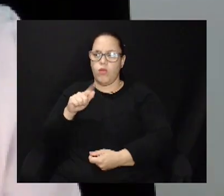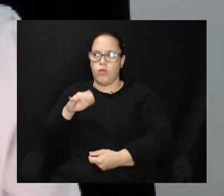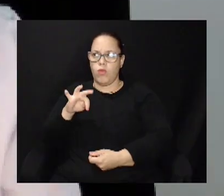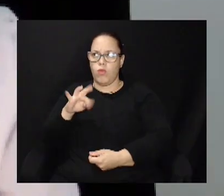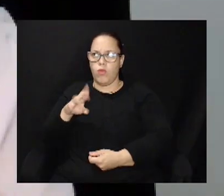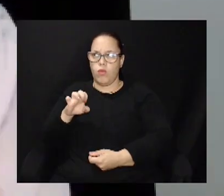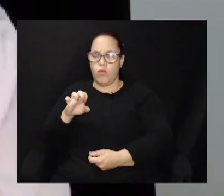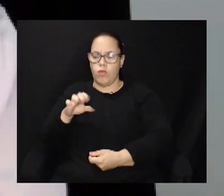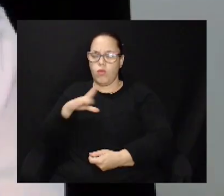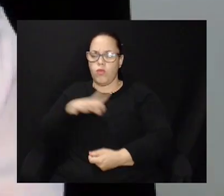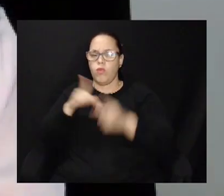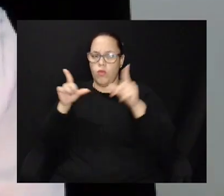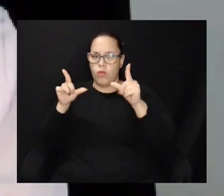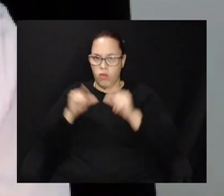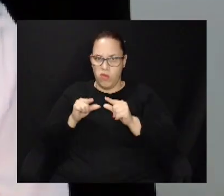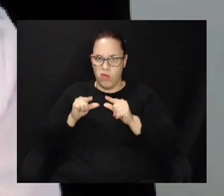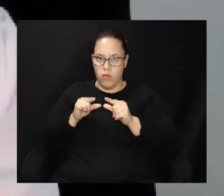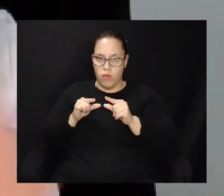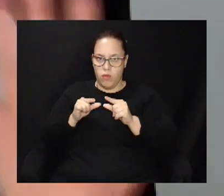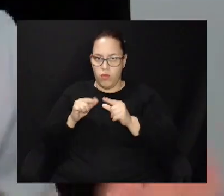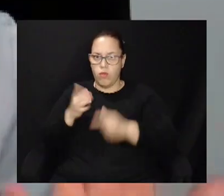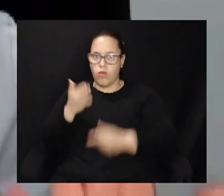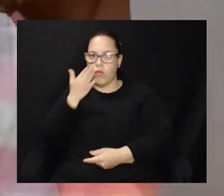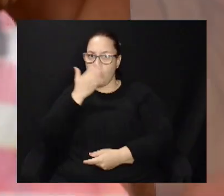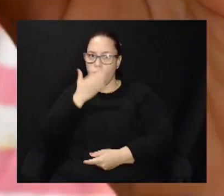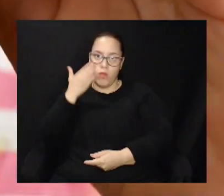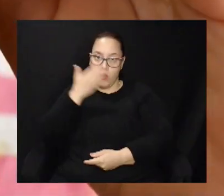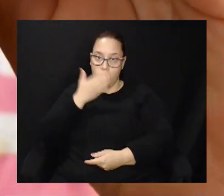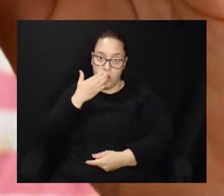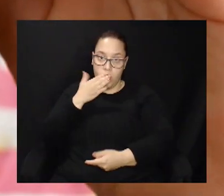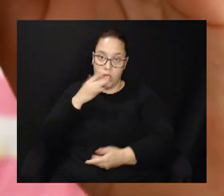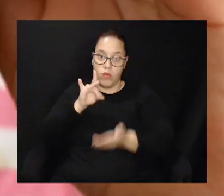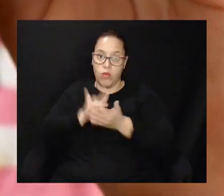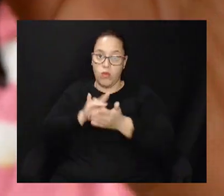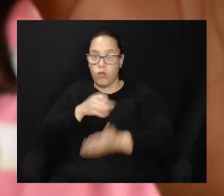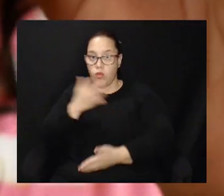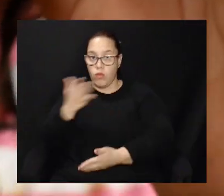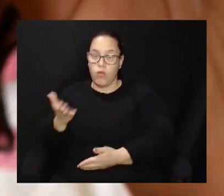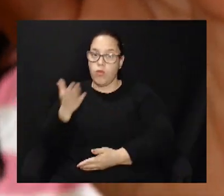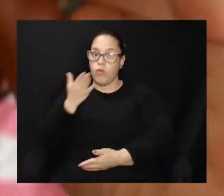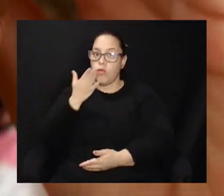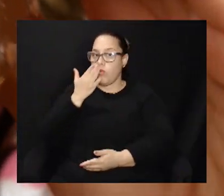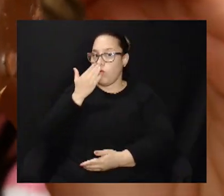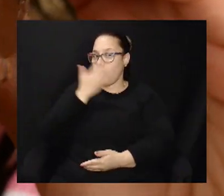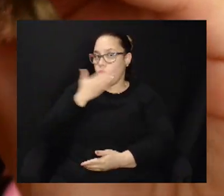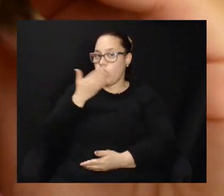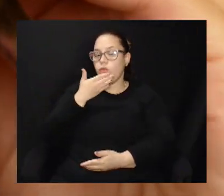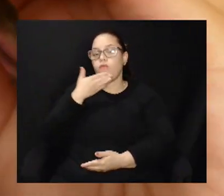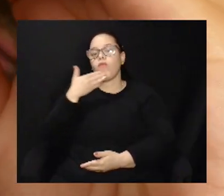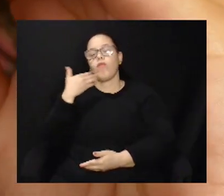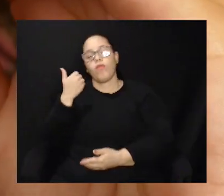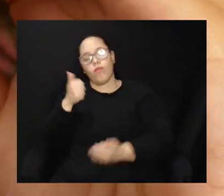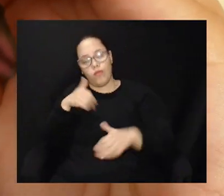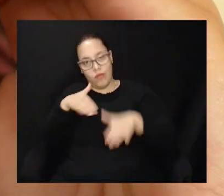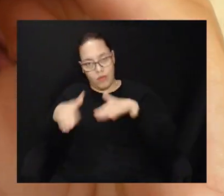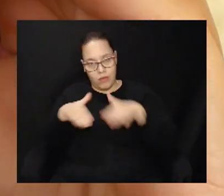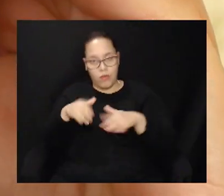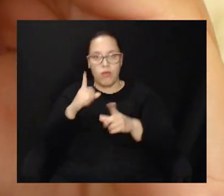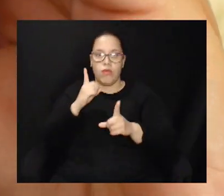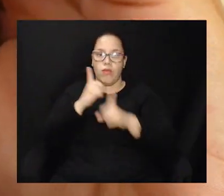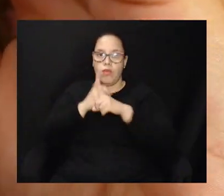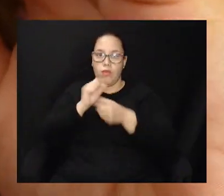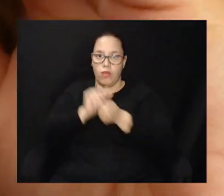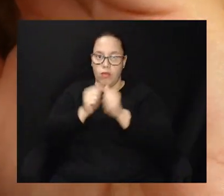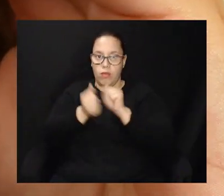redução do consumo de açúcar em si, e até quando for comer um doce, tem melhores momentos da gente encaixar esse doce. Por exemplo, perto de uma